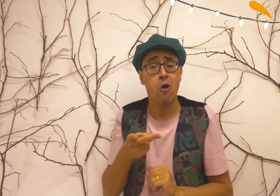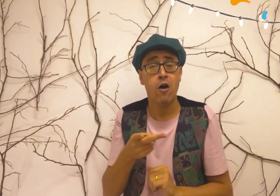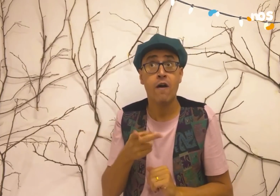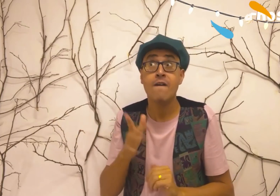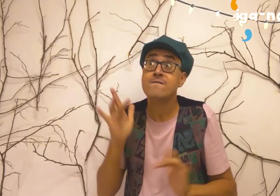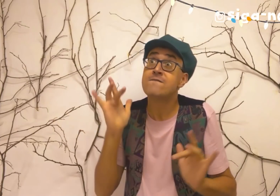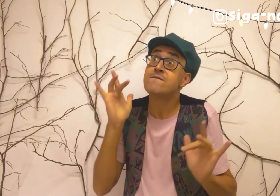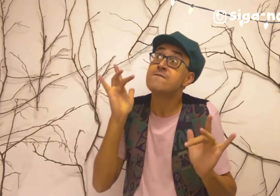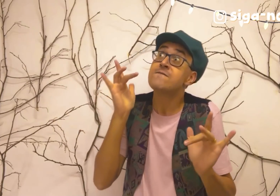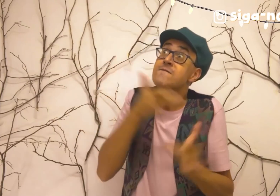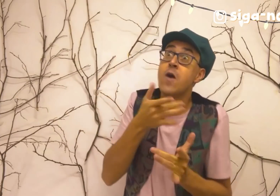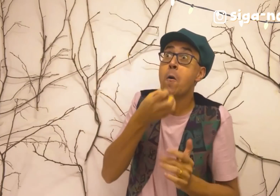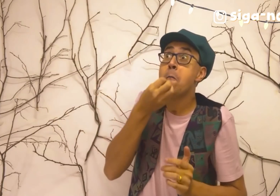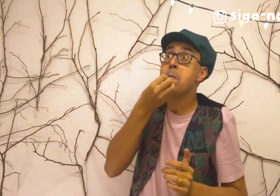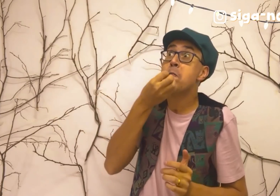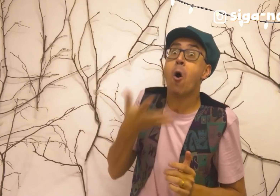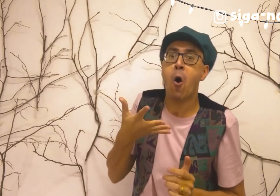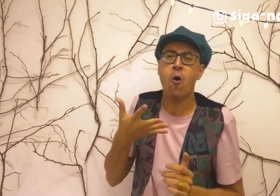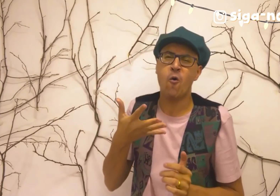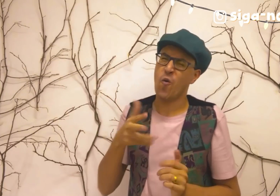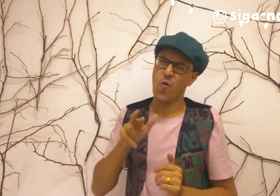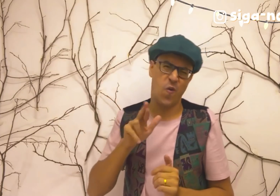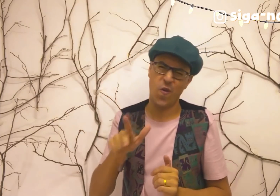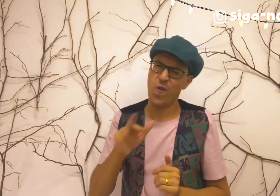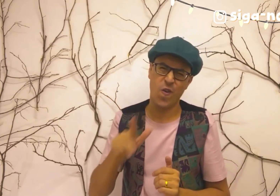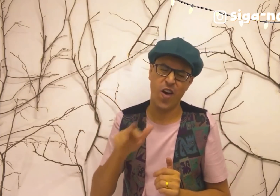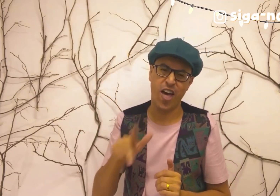Tudo isso não era muito bom, não.